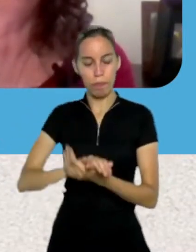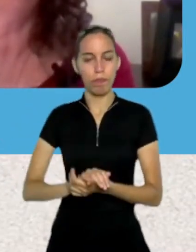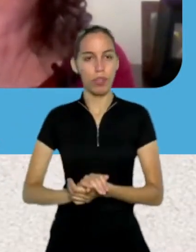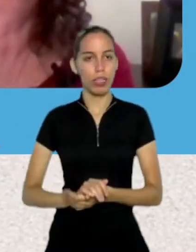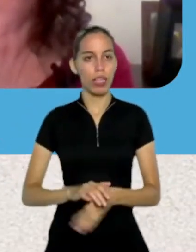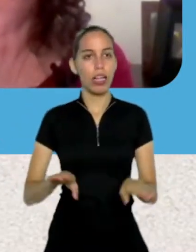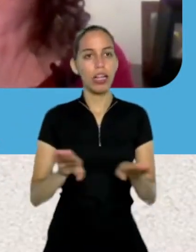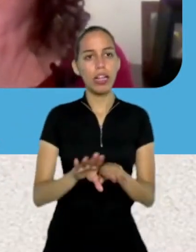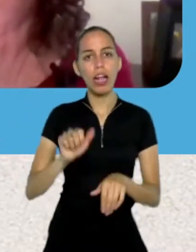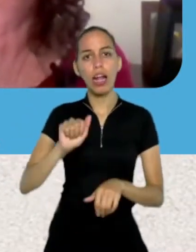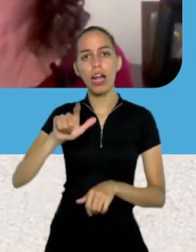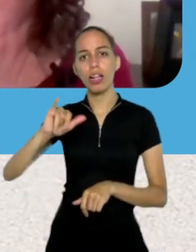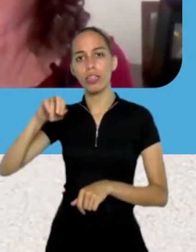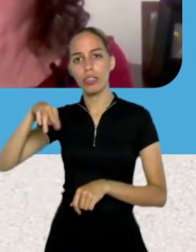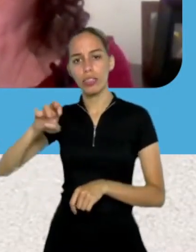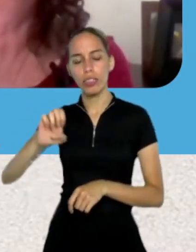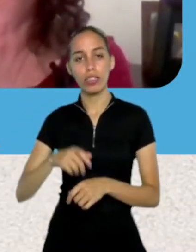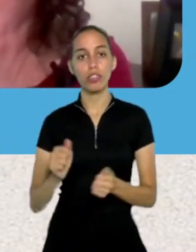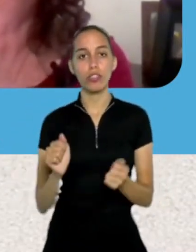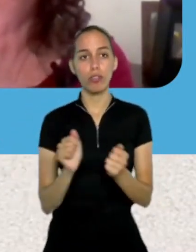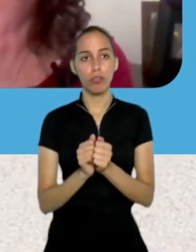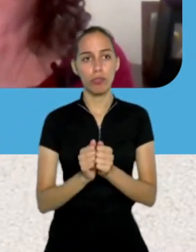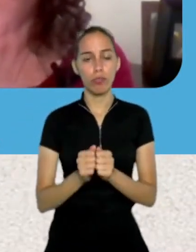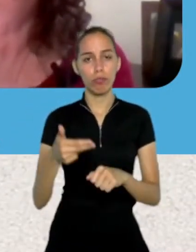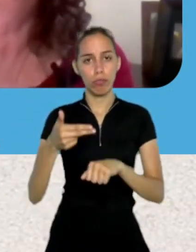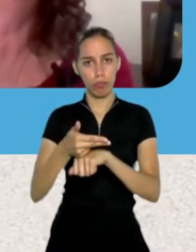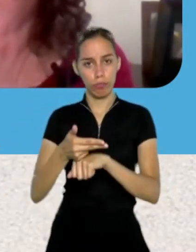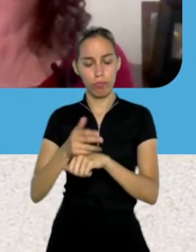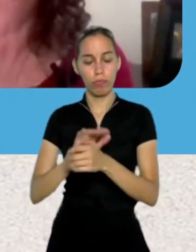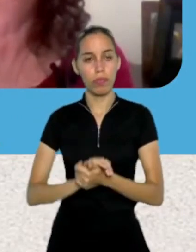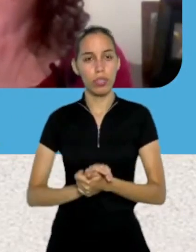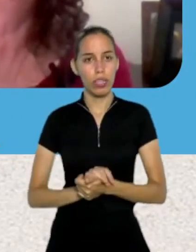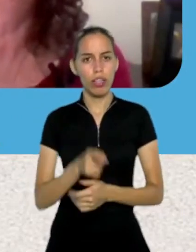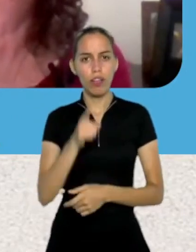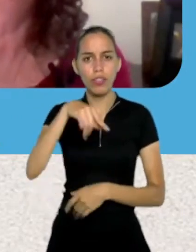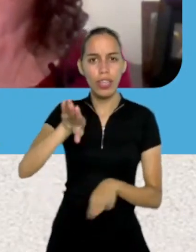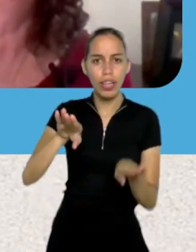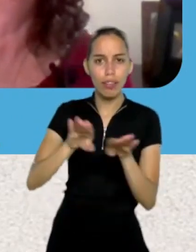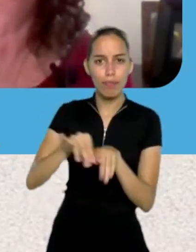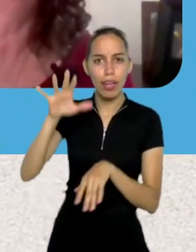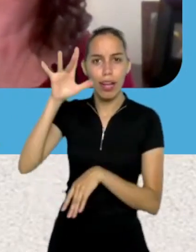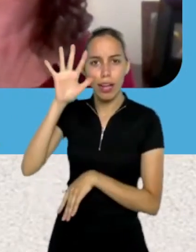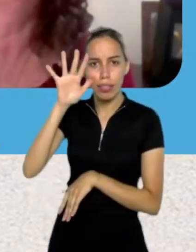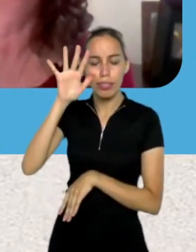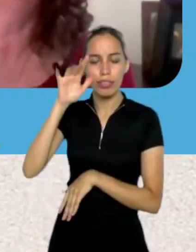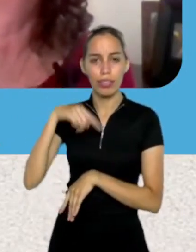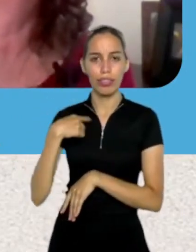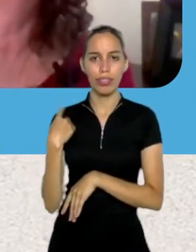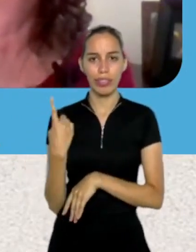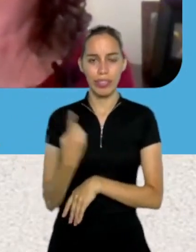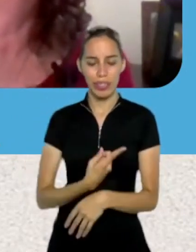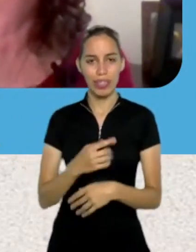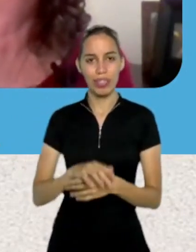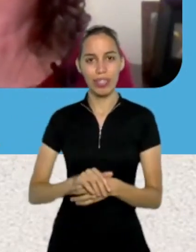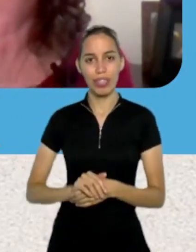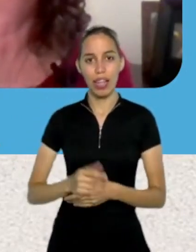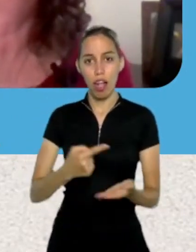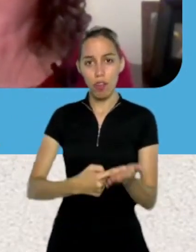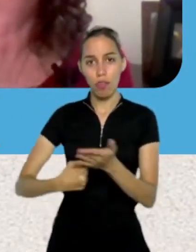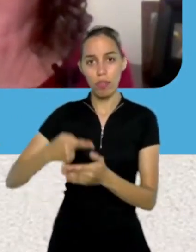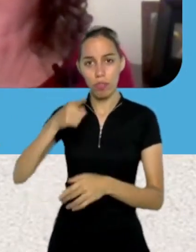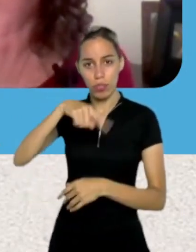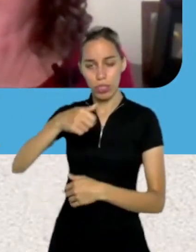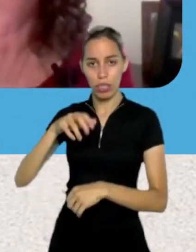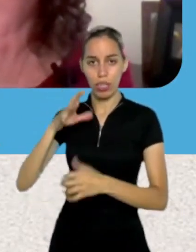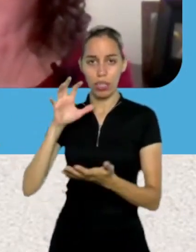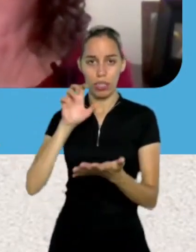Papo conosco, e vocês também, que estão nos assistindo aí pelo canal do YouTube do Sempre um Papo. Te convido para se inscrever,